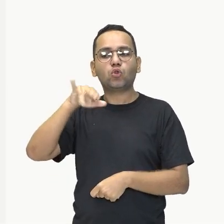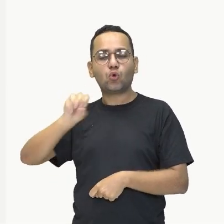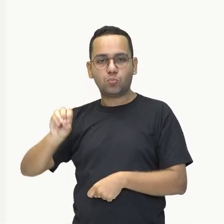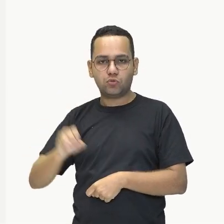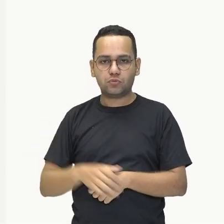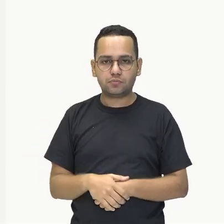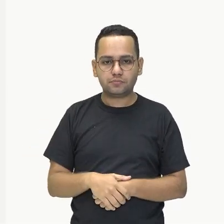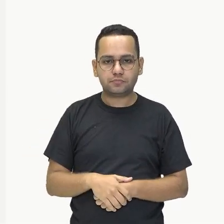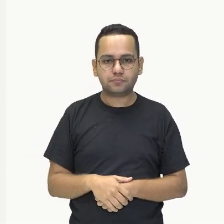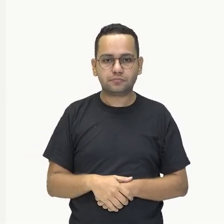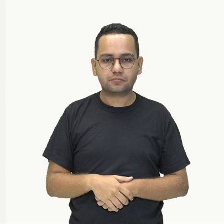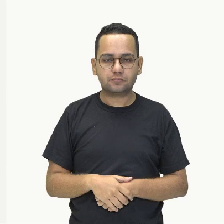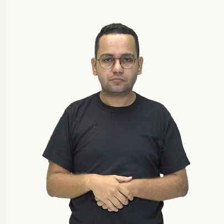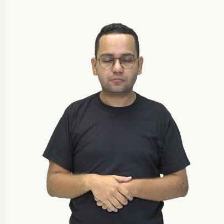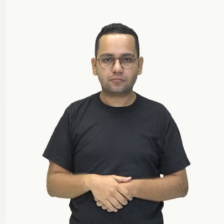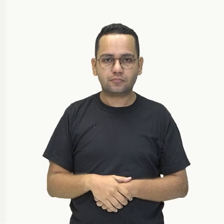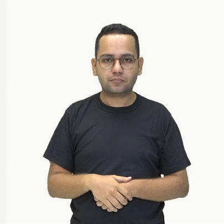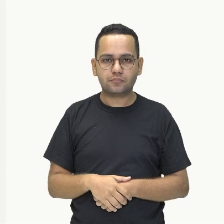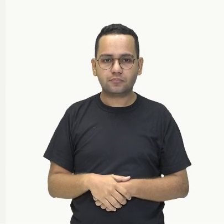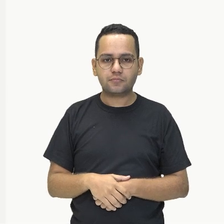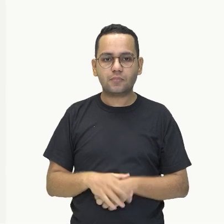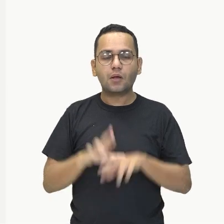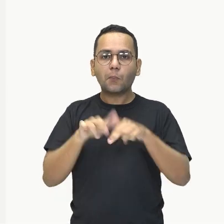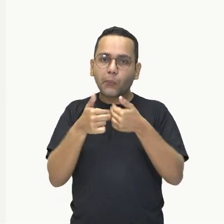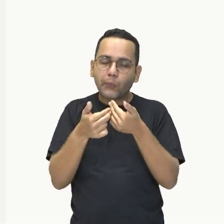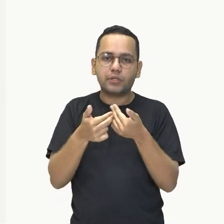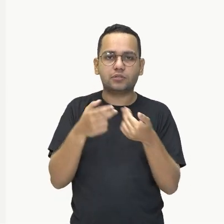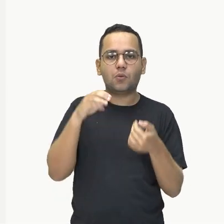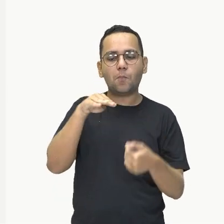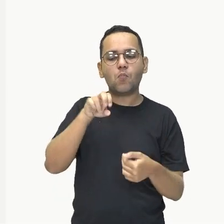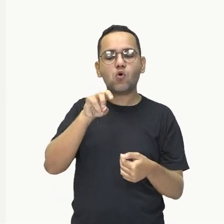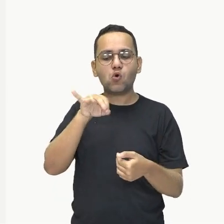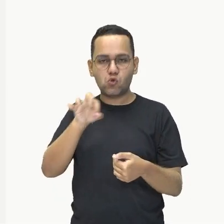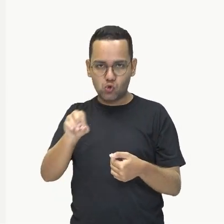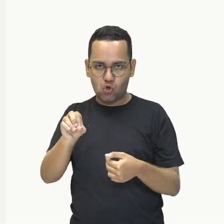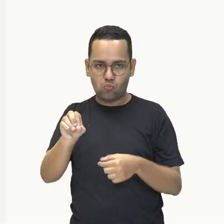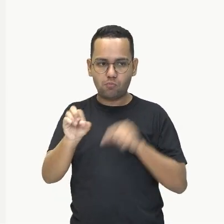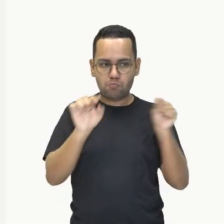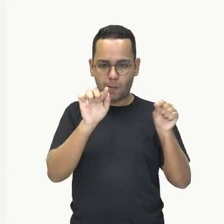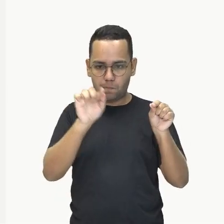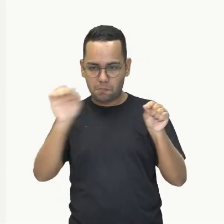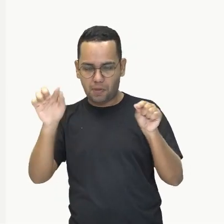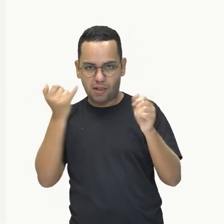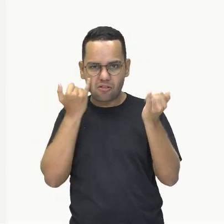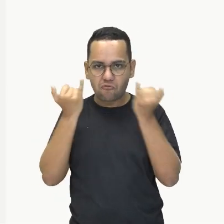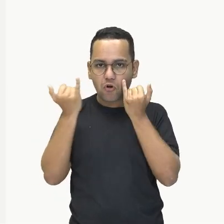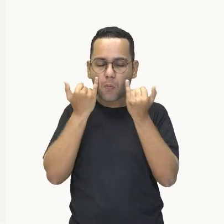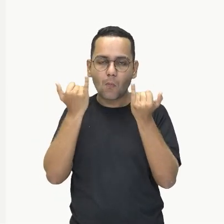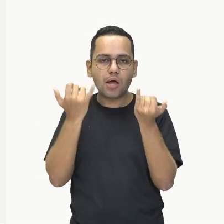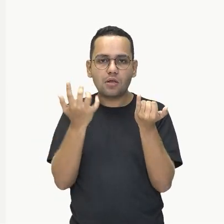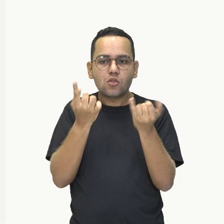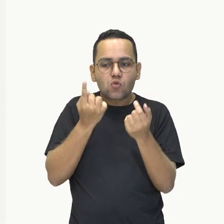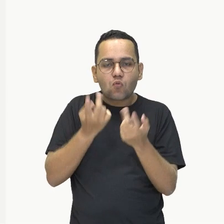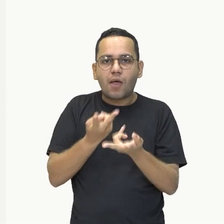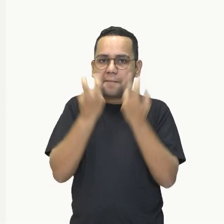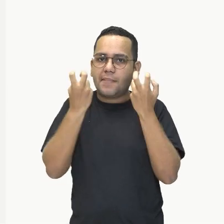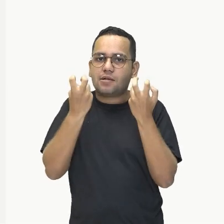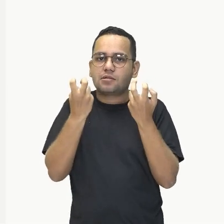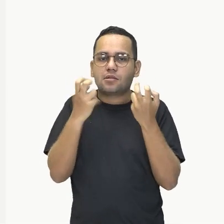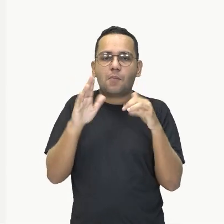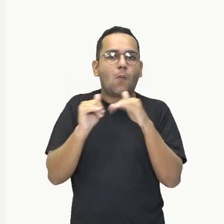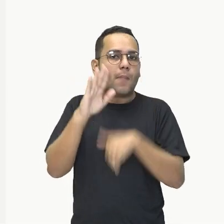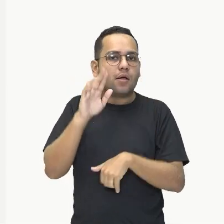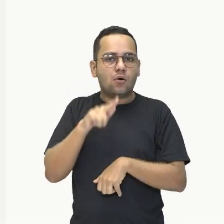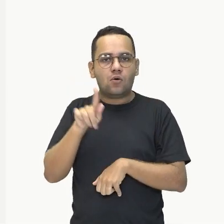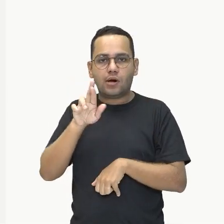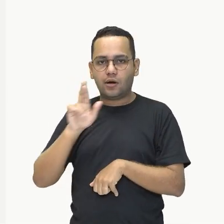aquele que possuir o maior grau, esse vai indicar qual é o grau do meu polinômio. Mas como é que eu acho, como é que eu sei o